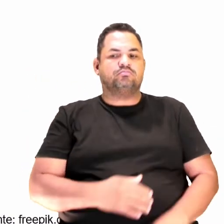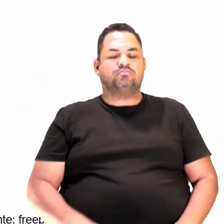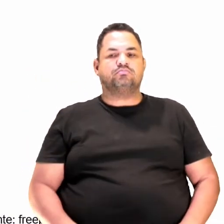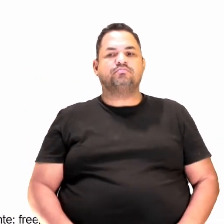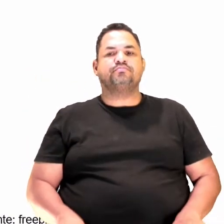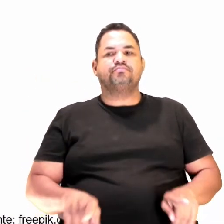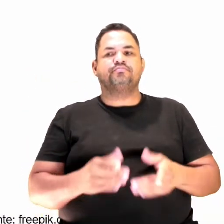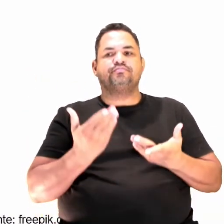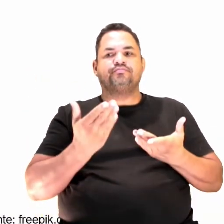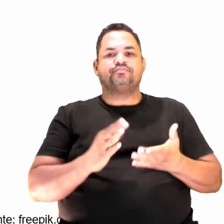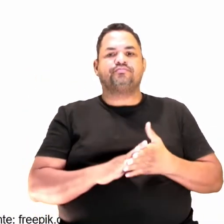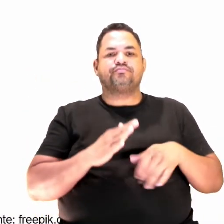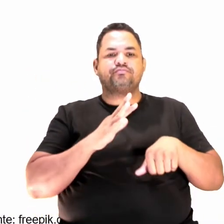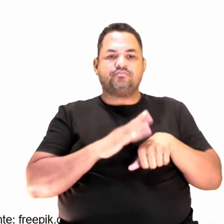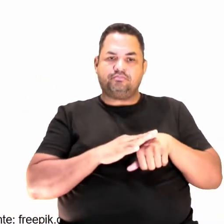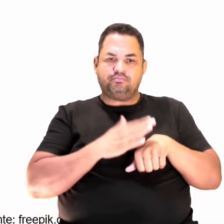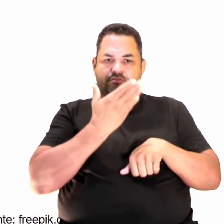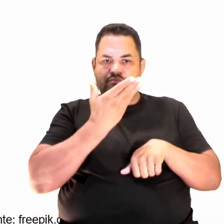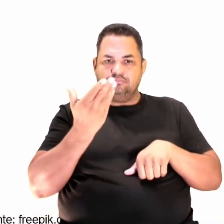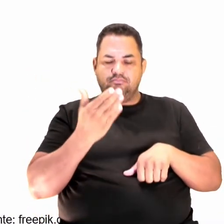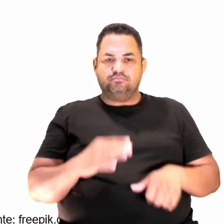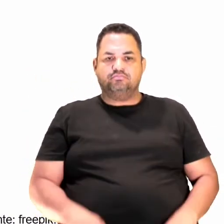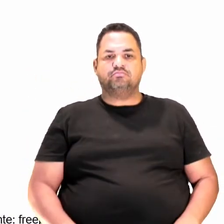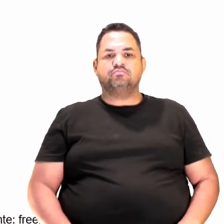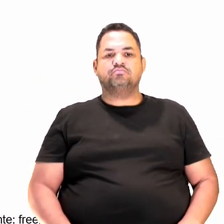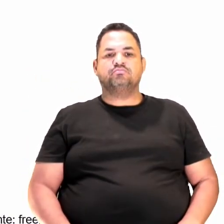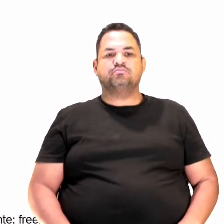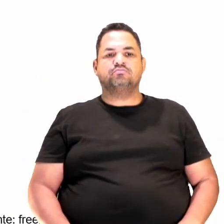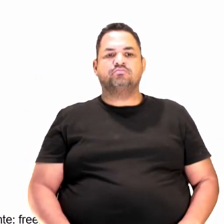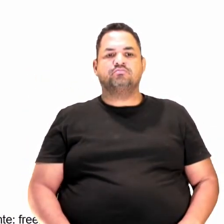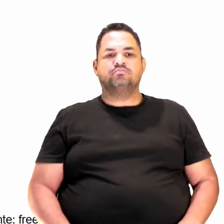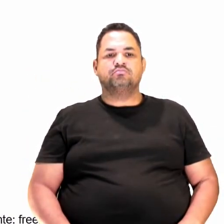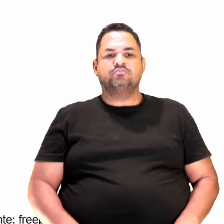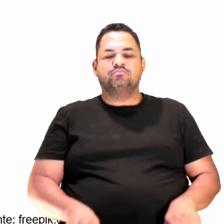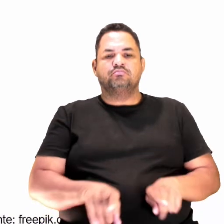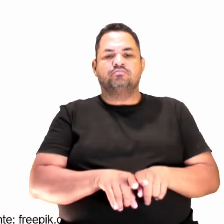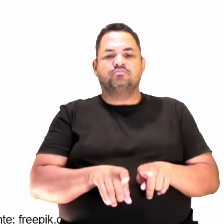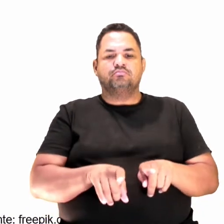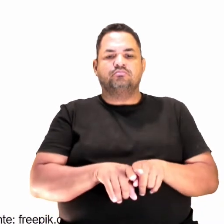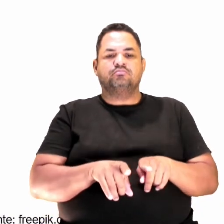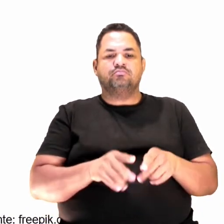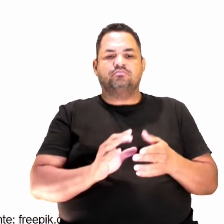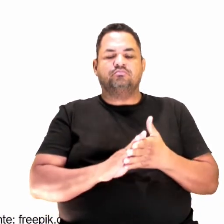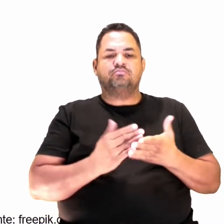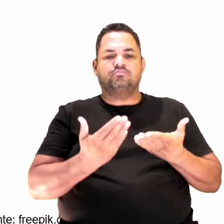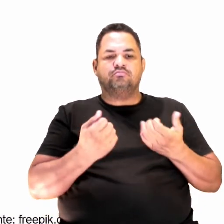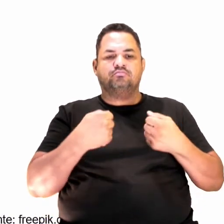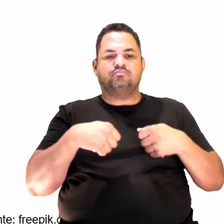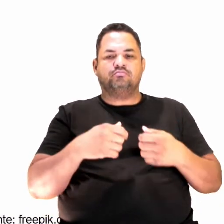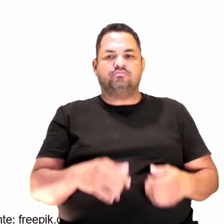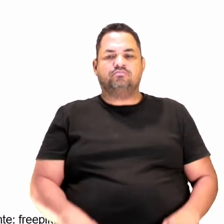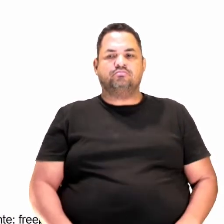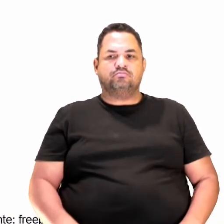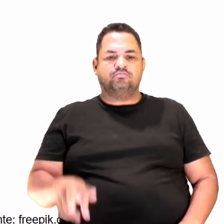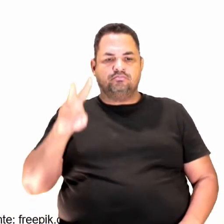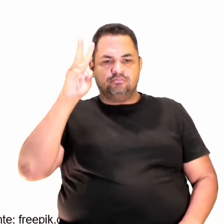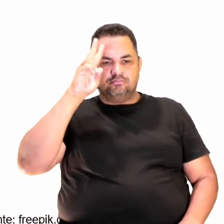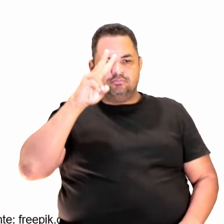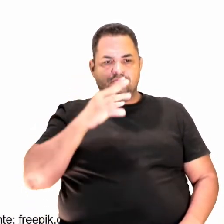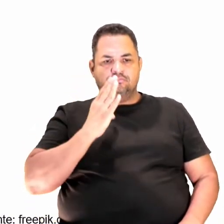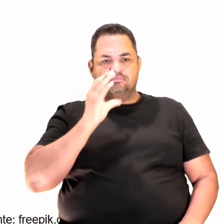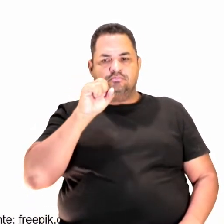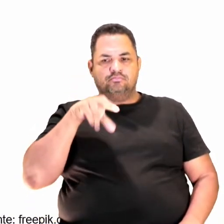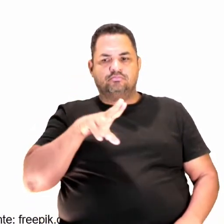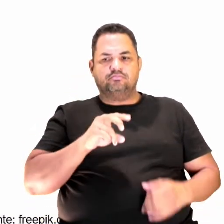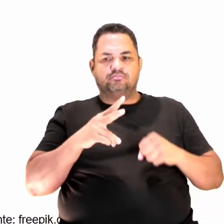também esta situação, a vigorexia. Então, também expressando possibilidade. Lembrando que o can é um